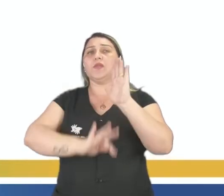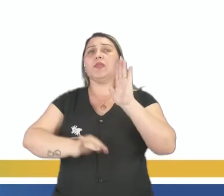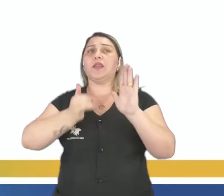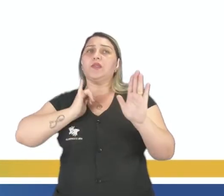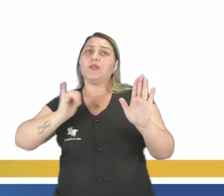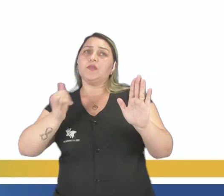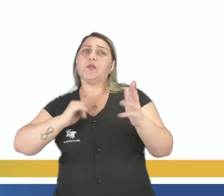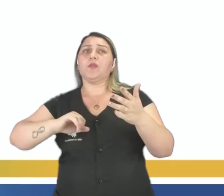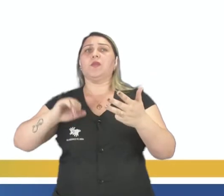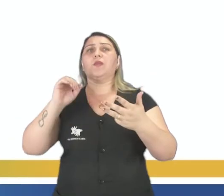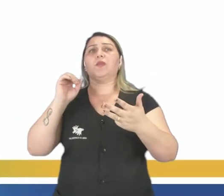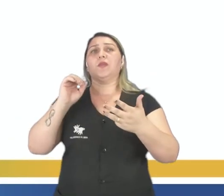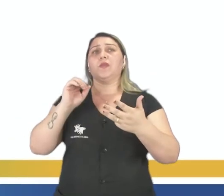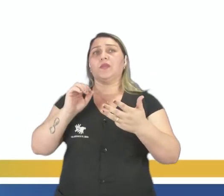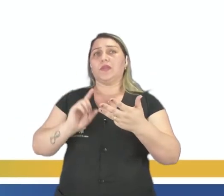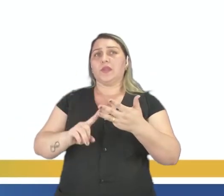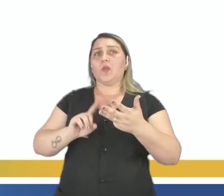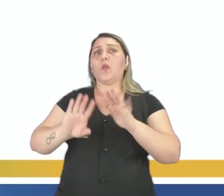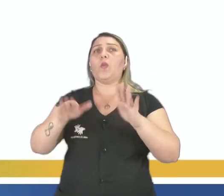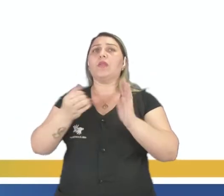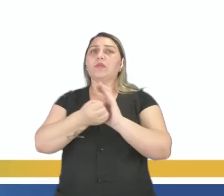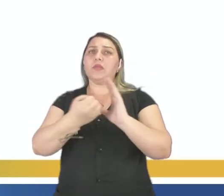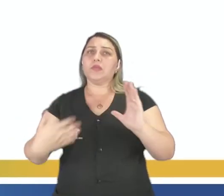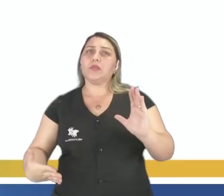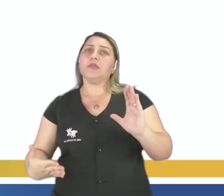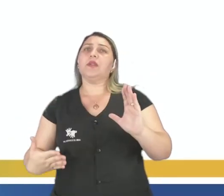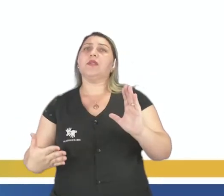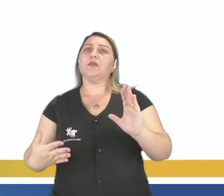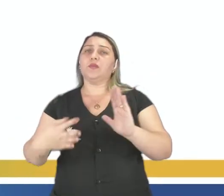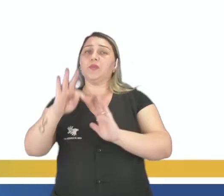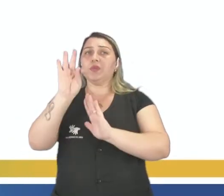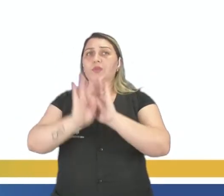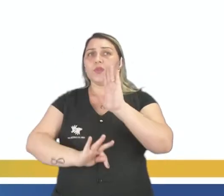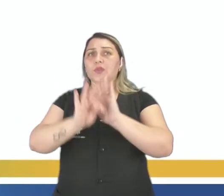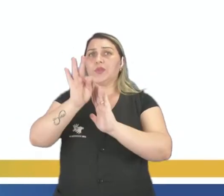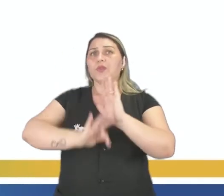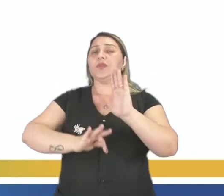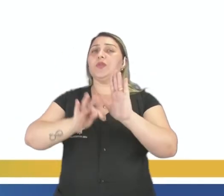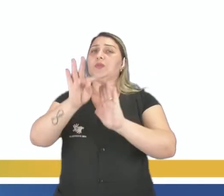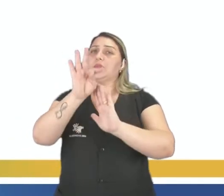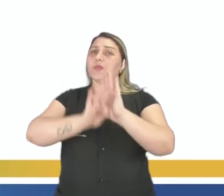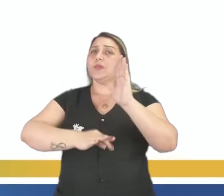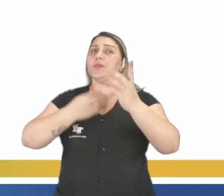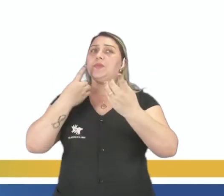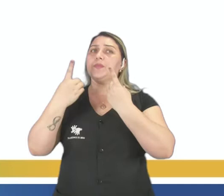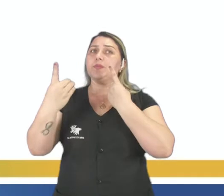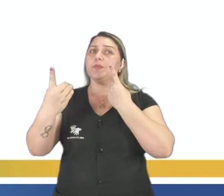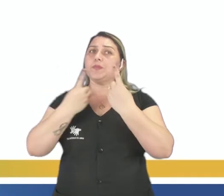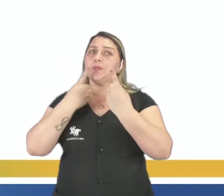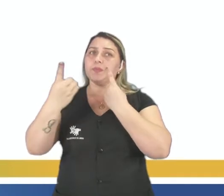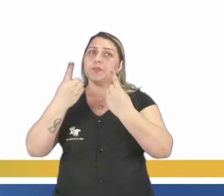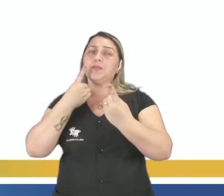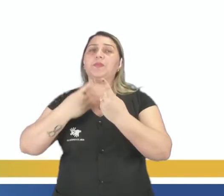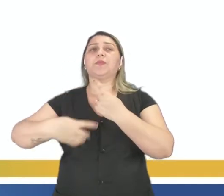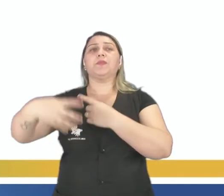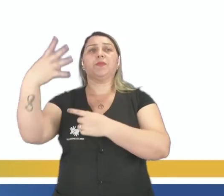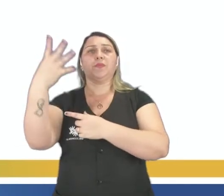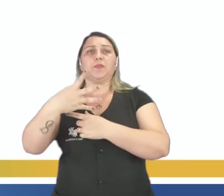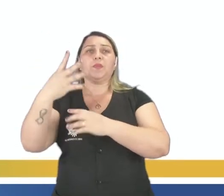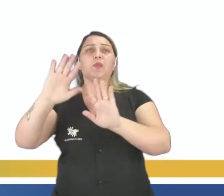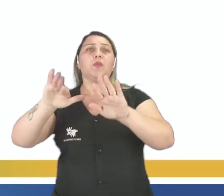texto narrativo. 3. ¿Cuál es la característica más marcante del tipo textual